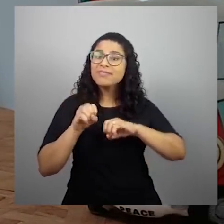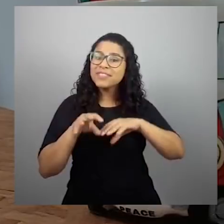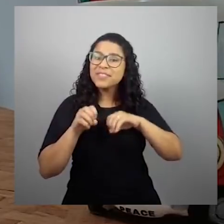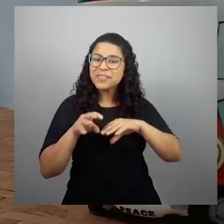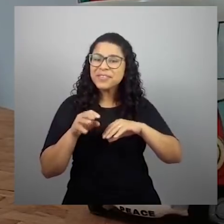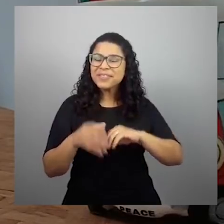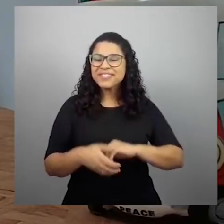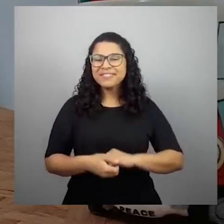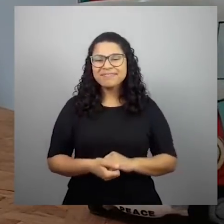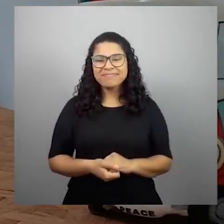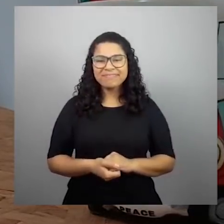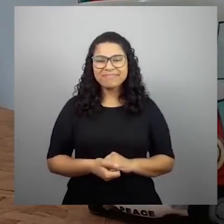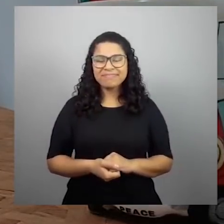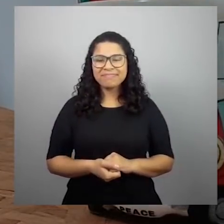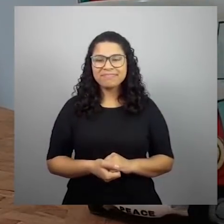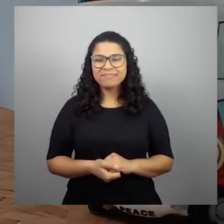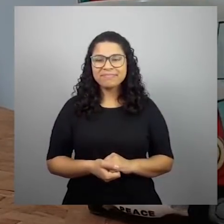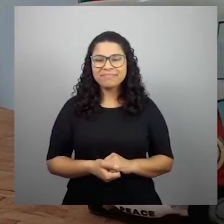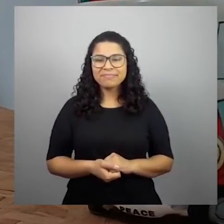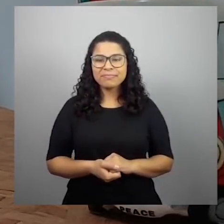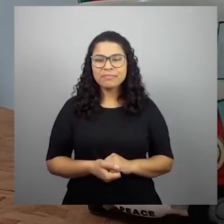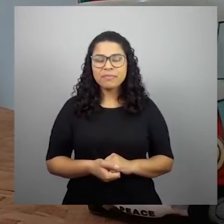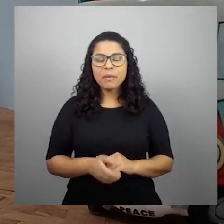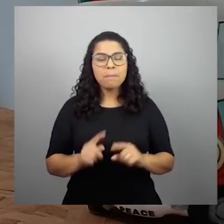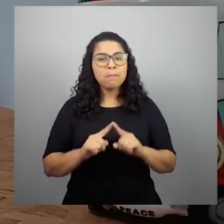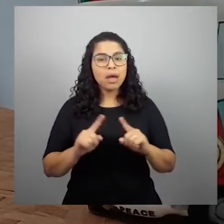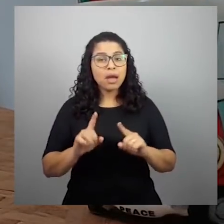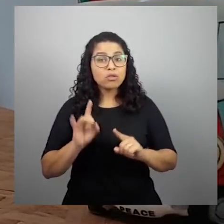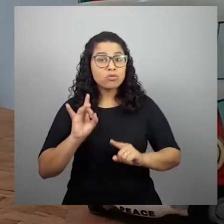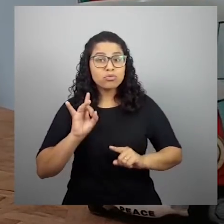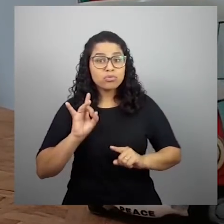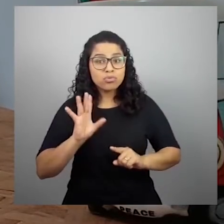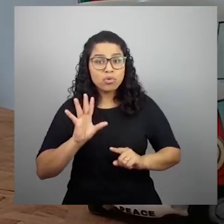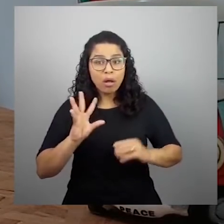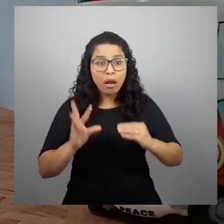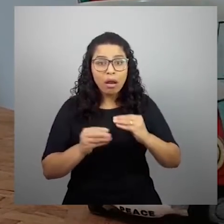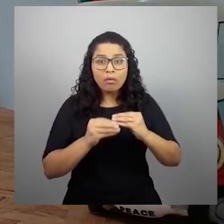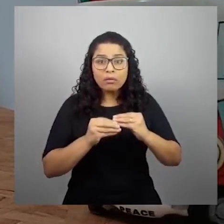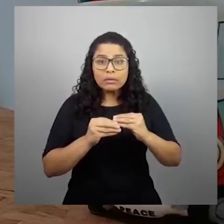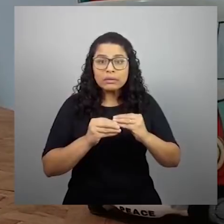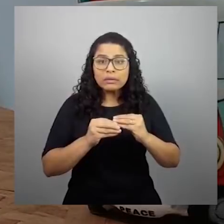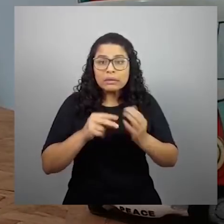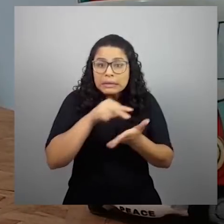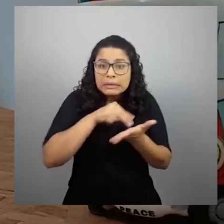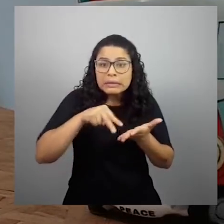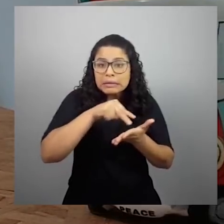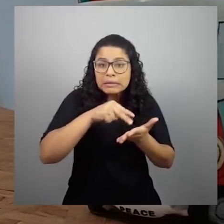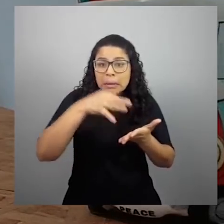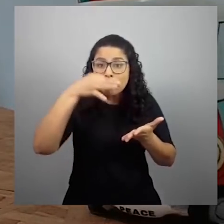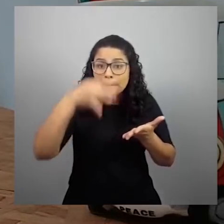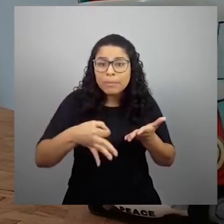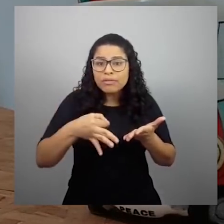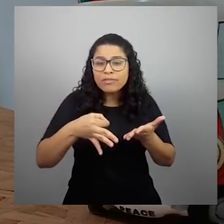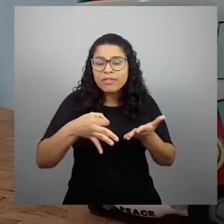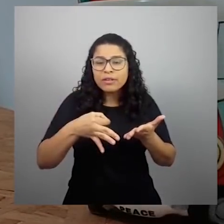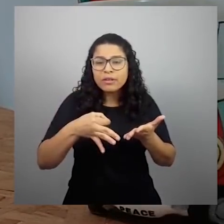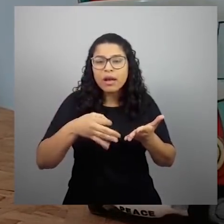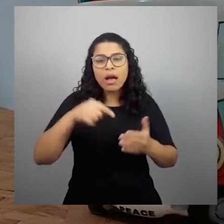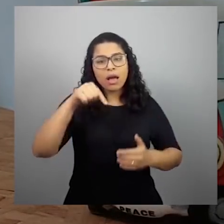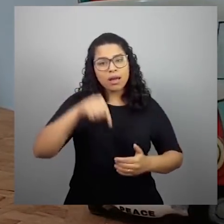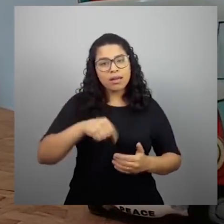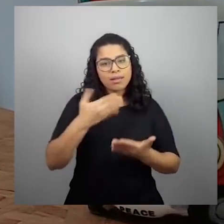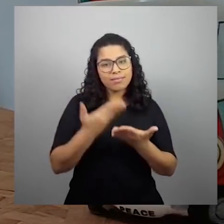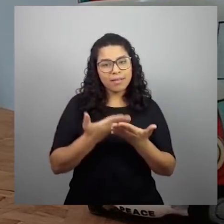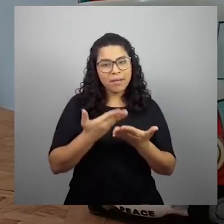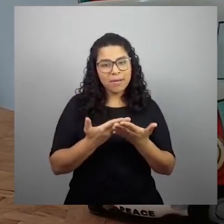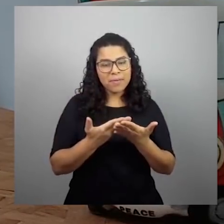professora Elaine trouxeram pra gente. Mas não fiquem presos à ideia de que tem que fazer o passo exatamente como ele é. Aqui